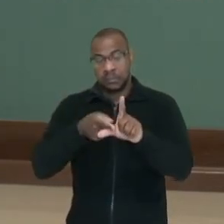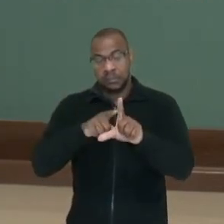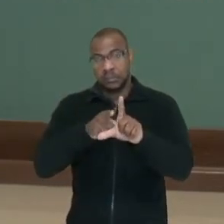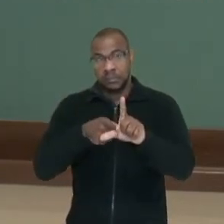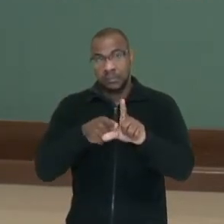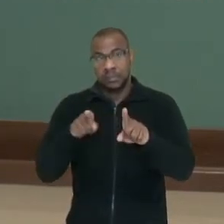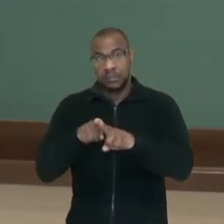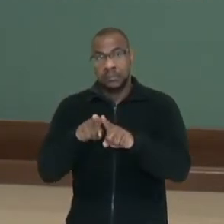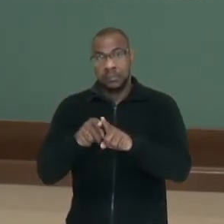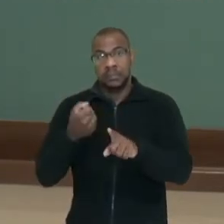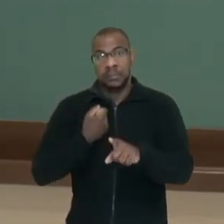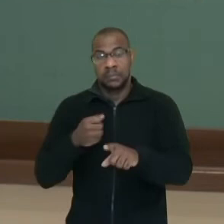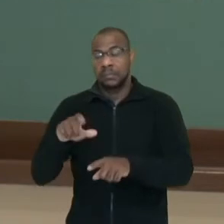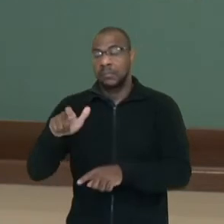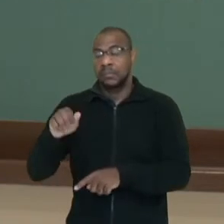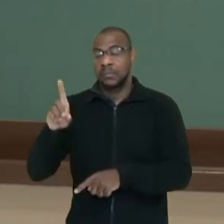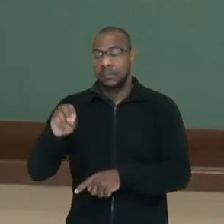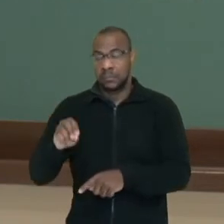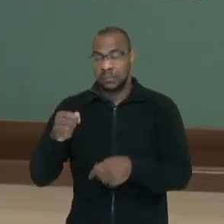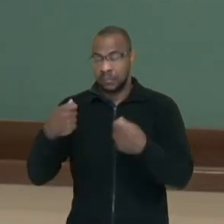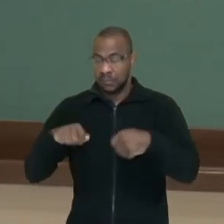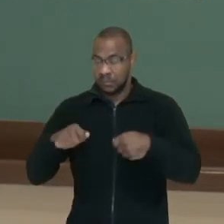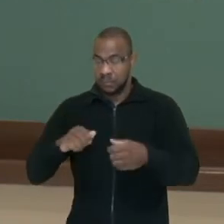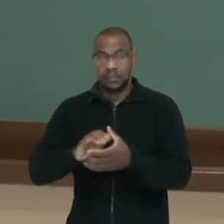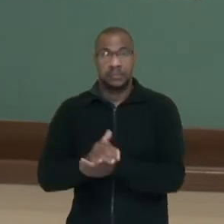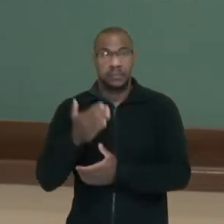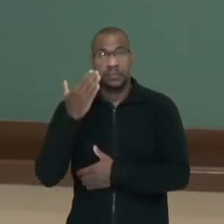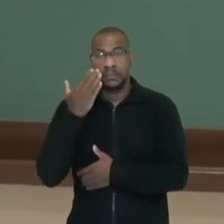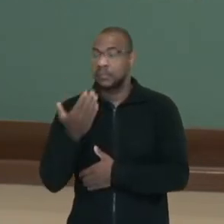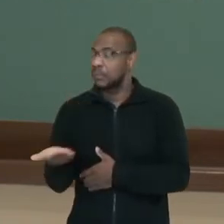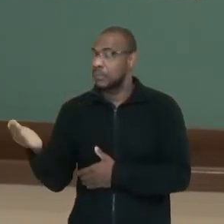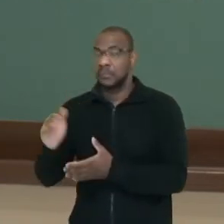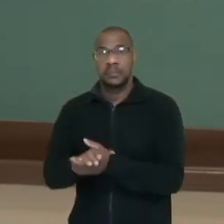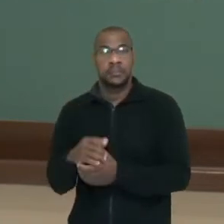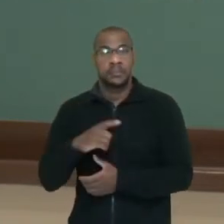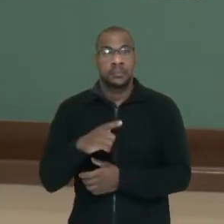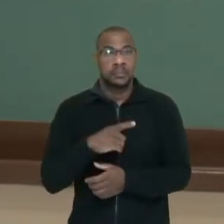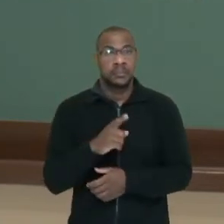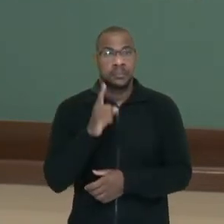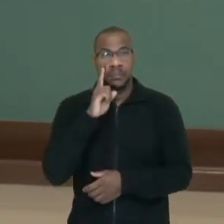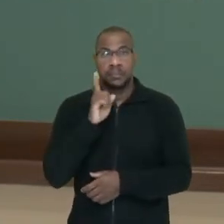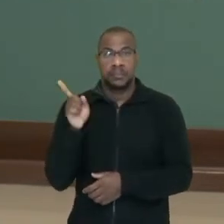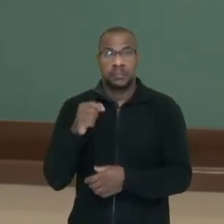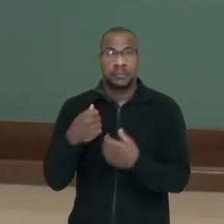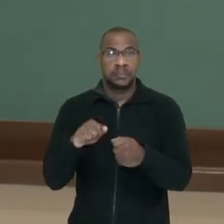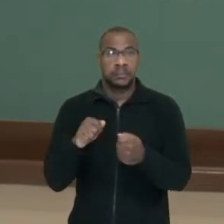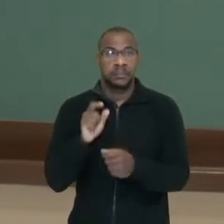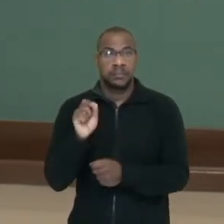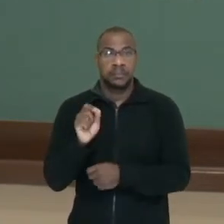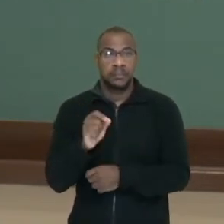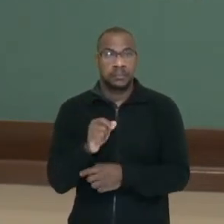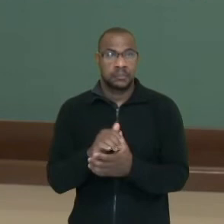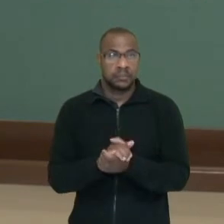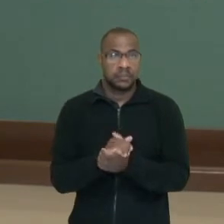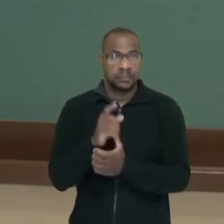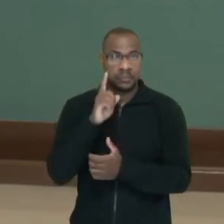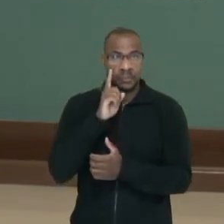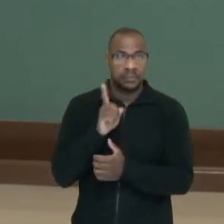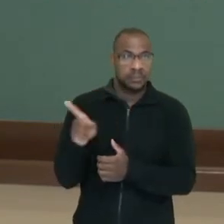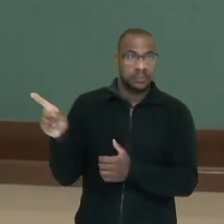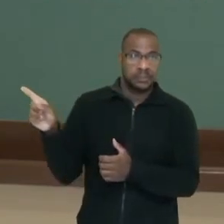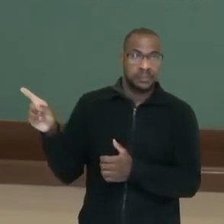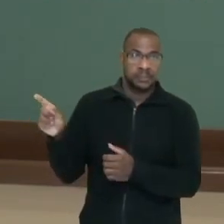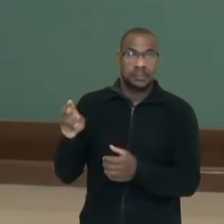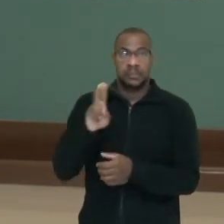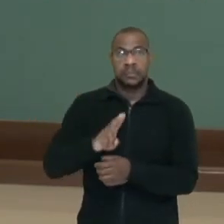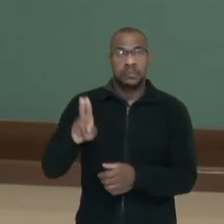Mas aqui a relação um pouquinho mais é extensa, né? Você tem que diminuir 2 do número de lados, multiplicar por 180